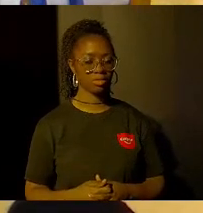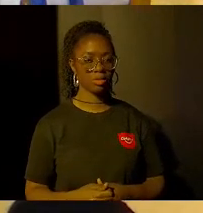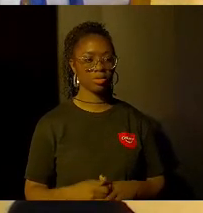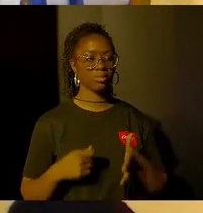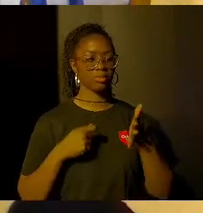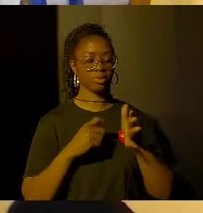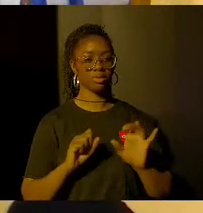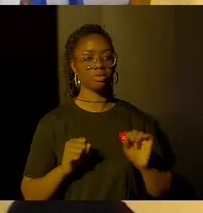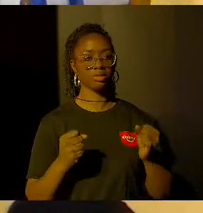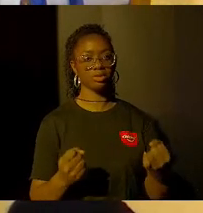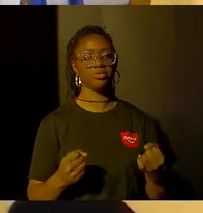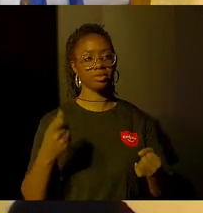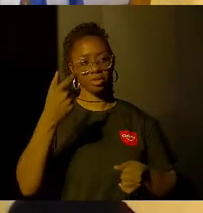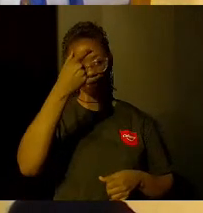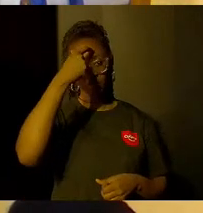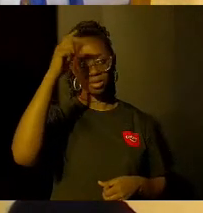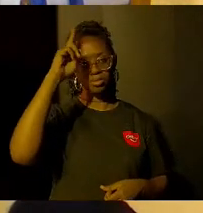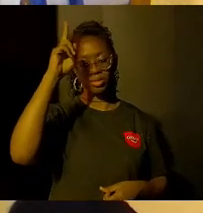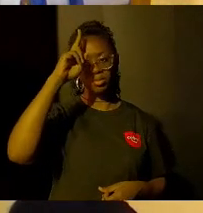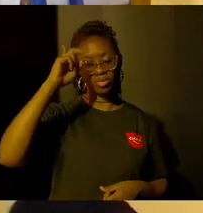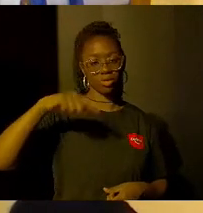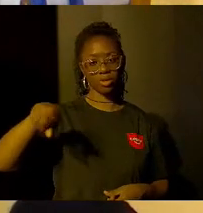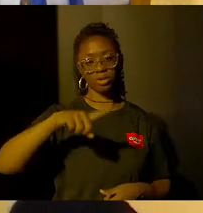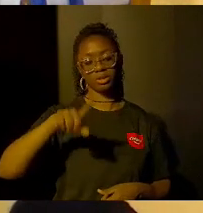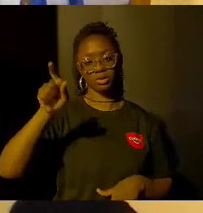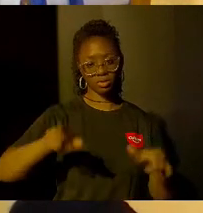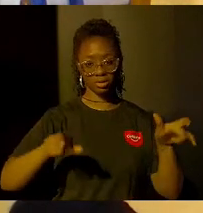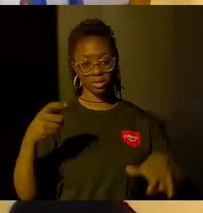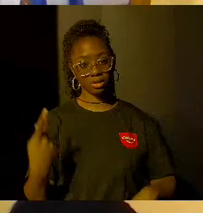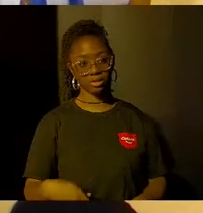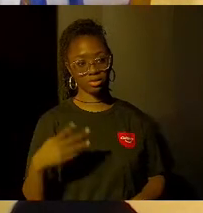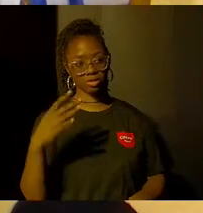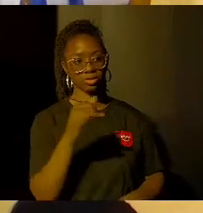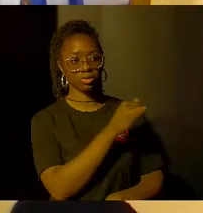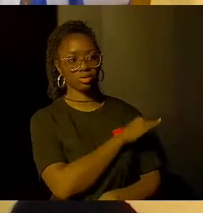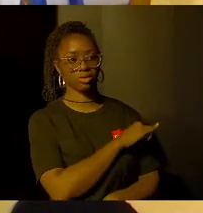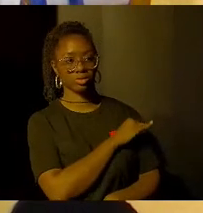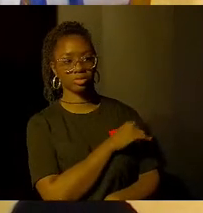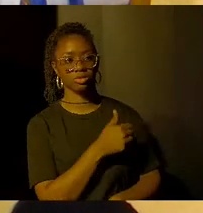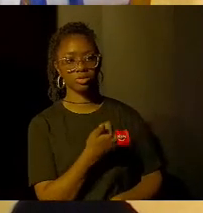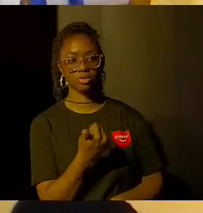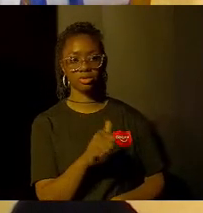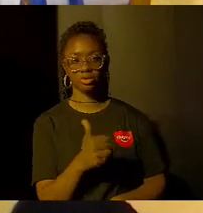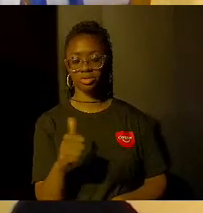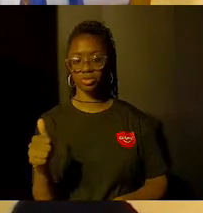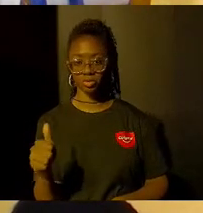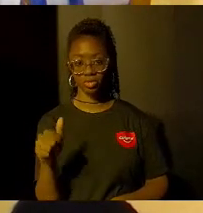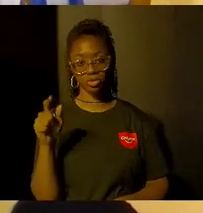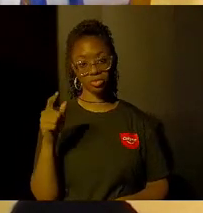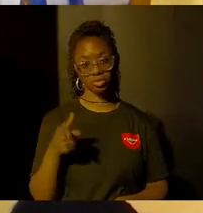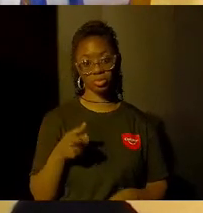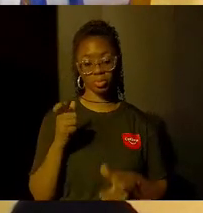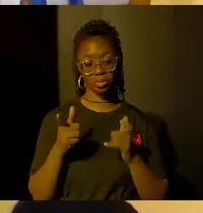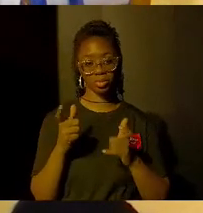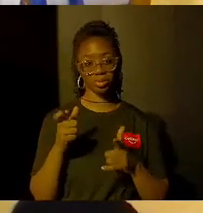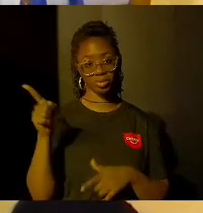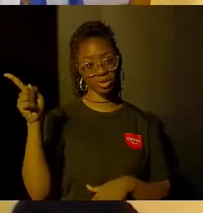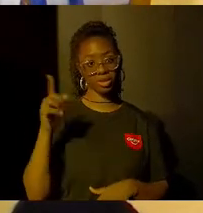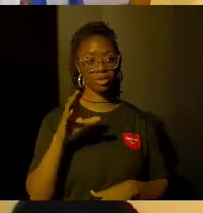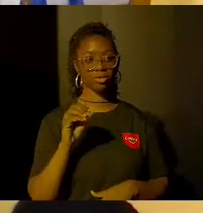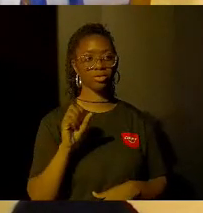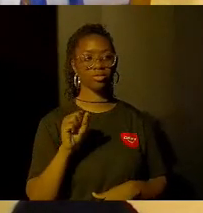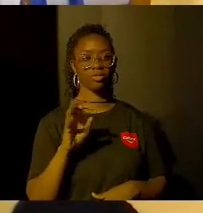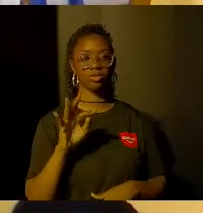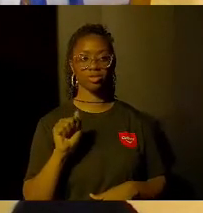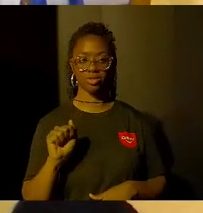a memória desses meninos teve aquele caso aqui no Rio de Janeiro do 111 tiros encosta Barros e a gente lê sobre